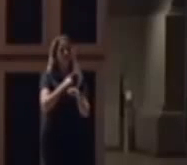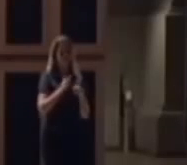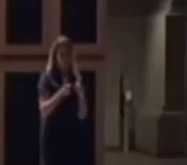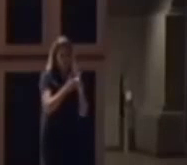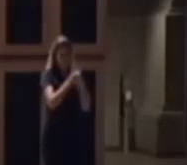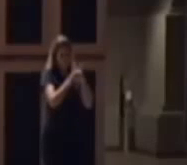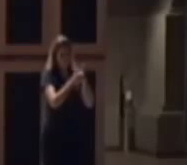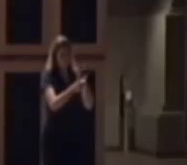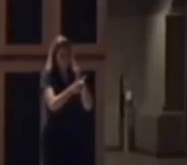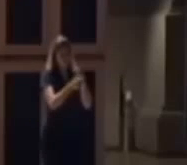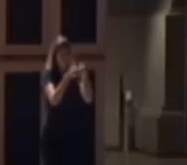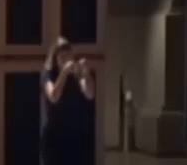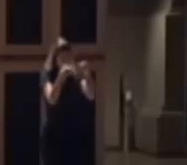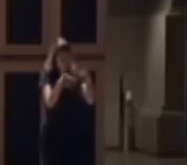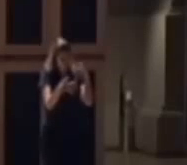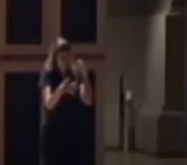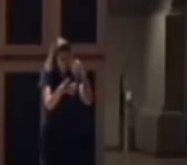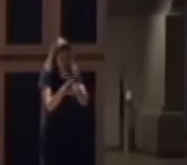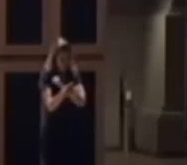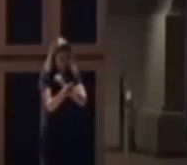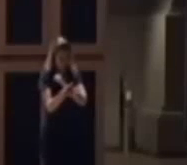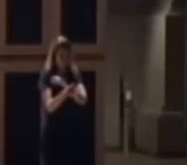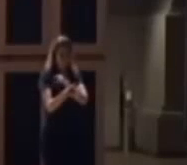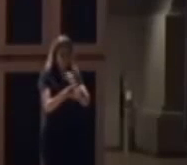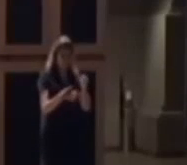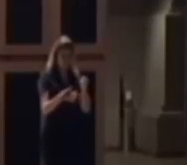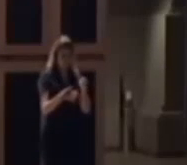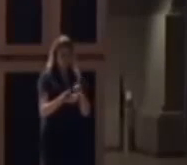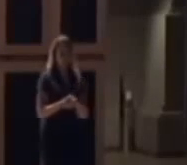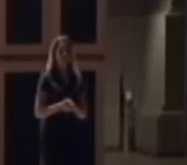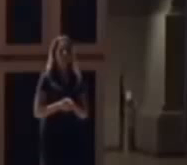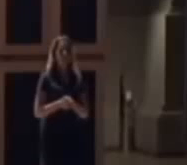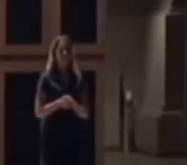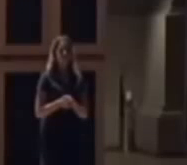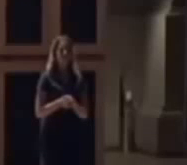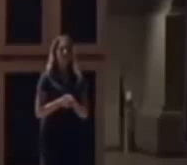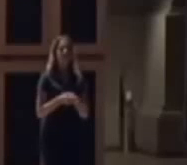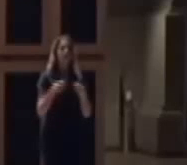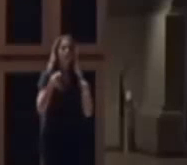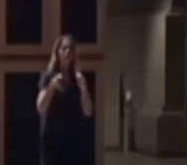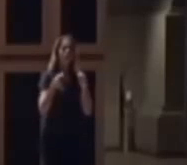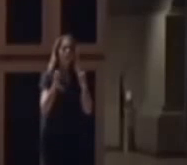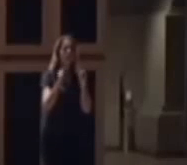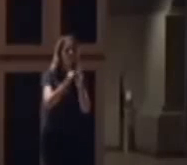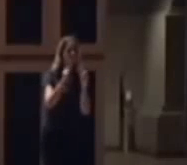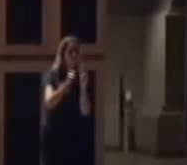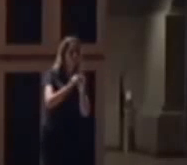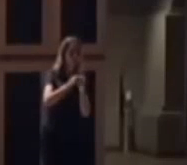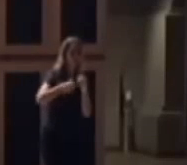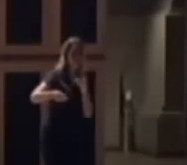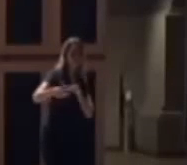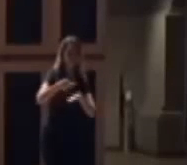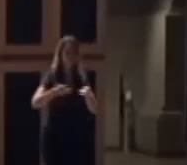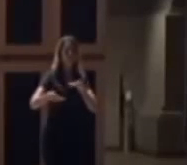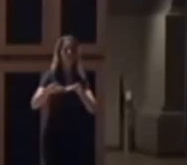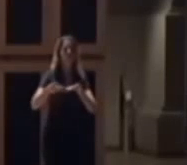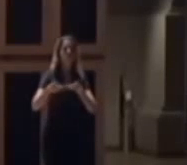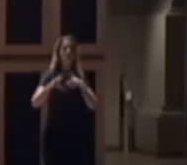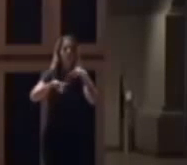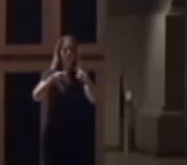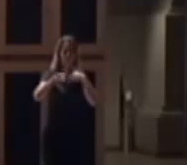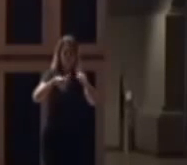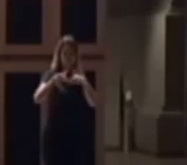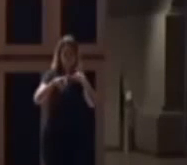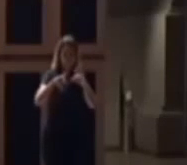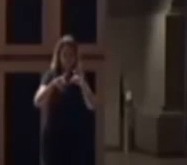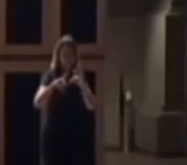vou falar um pouquinho de maneira rápida, porque é bastante burocrático, mas dos mecanismos com os quais a gente trabalha nesse processo da